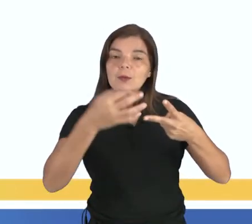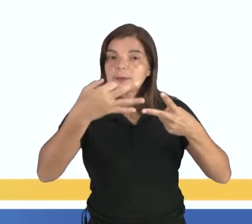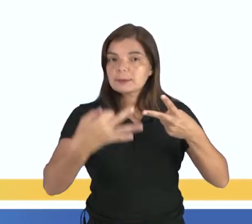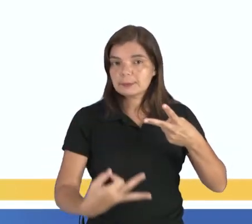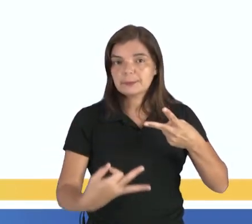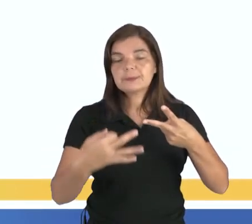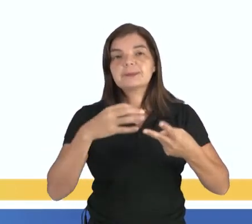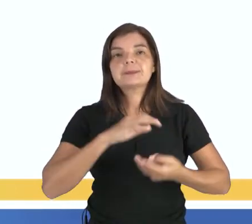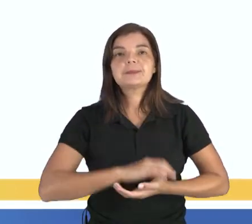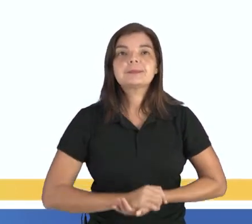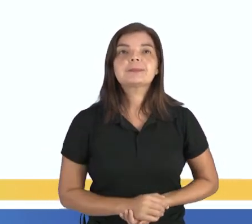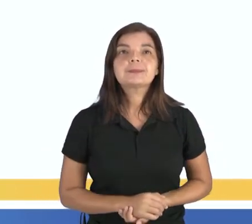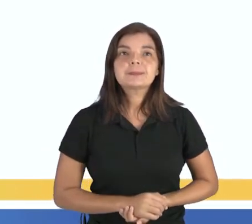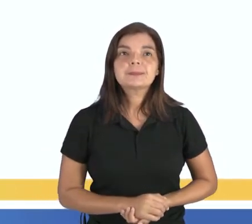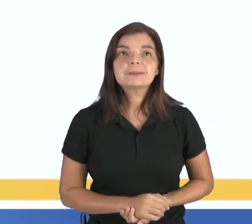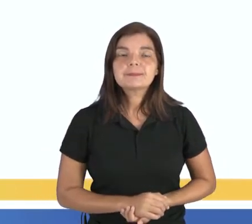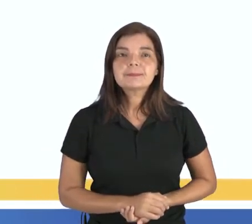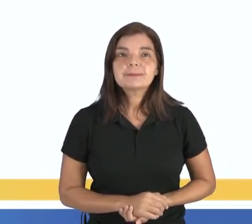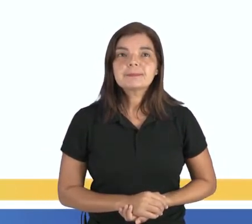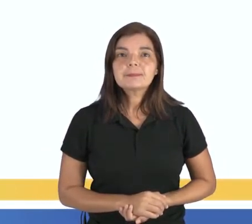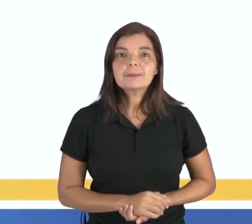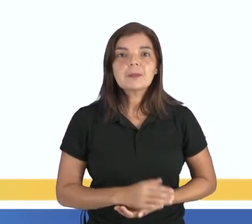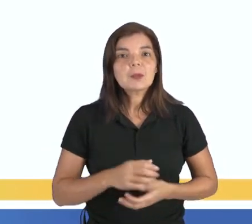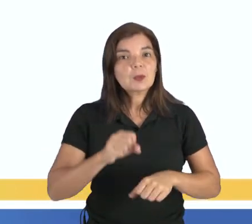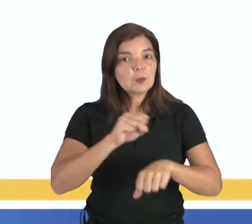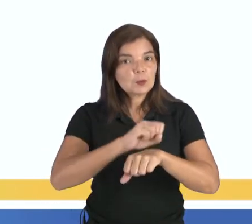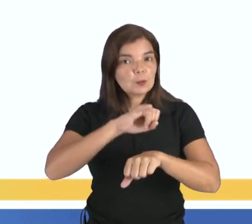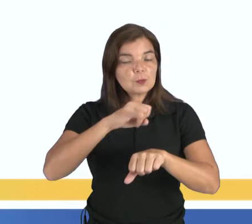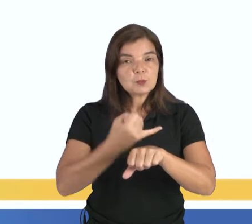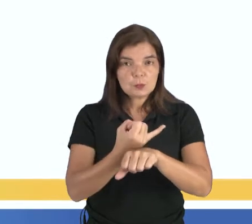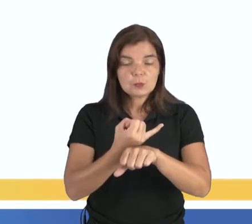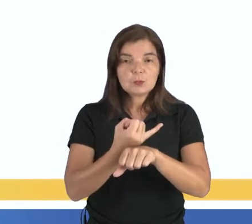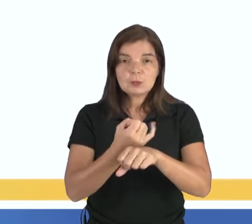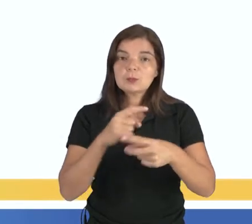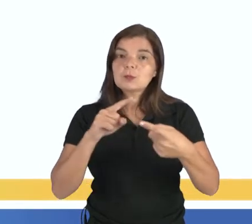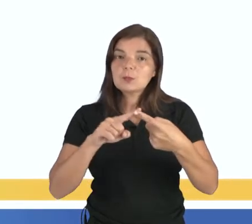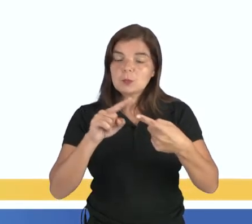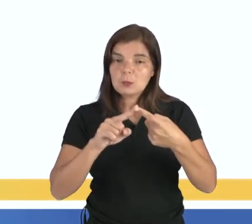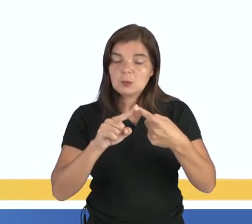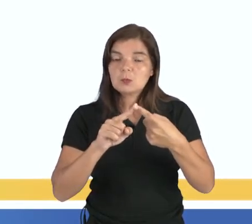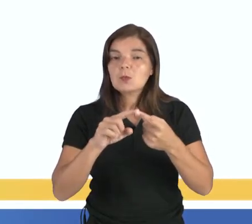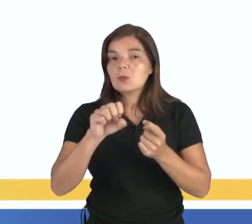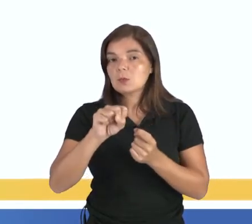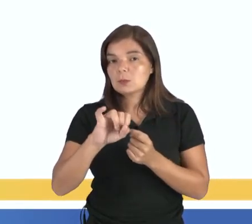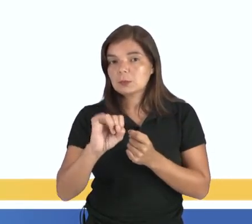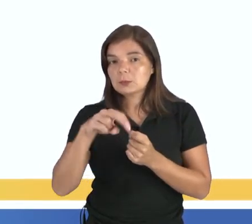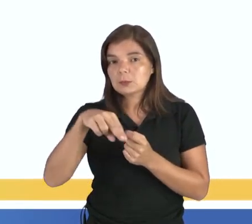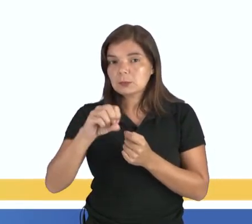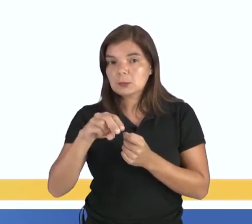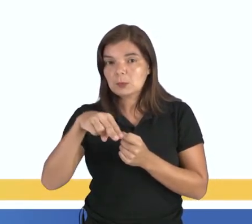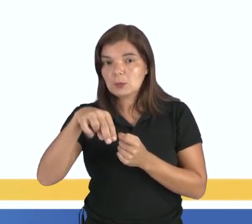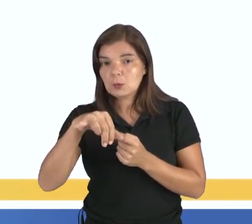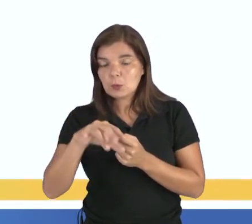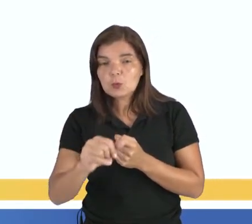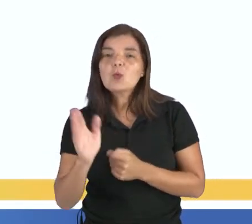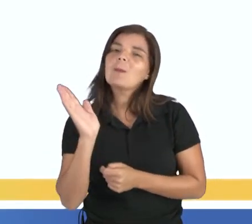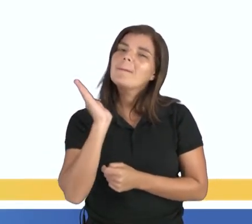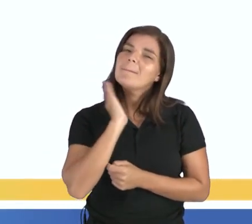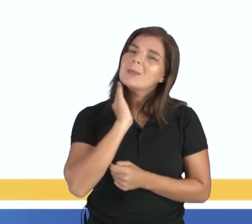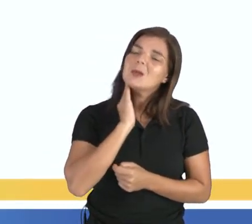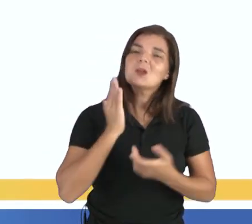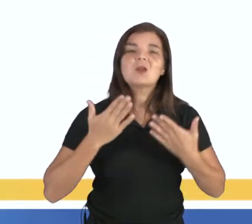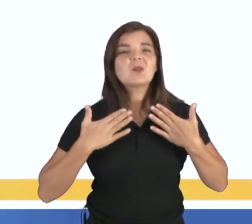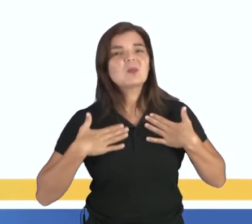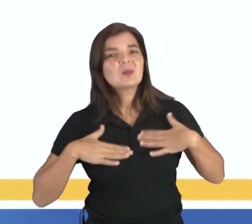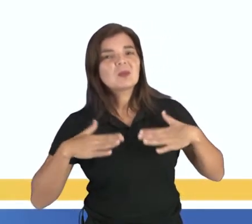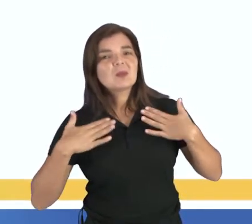estão corretas, tá bom? Sujeitos formados por sinônimos. Preguiça, lentidão, quer dizer o